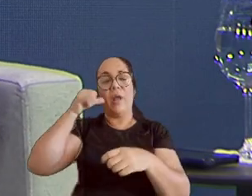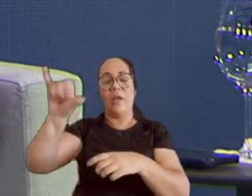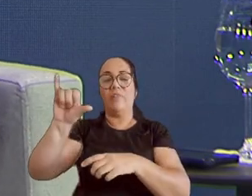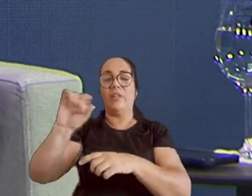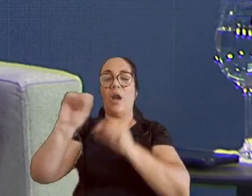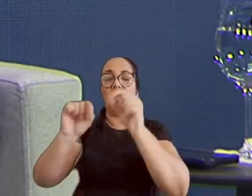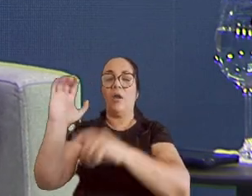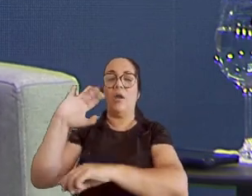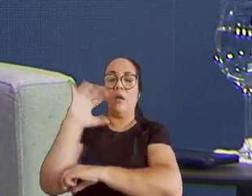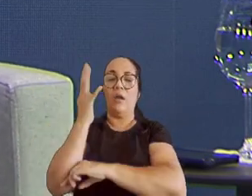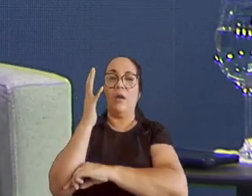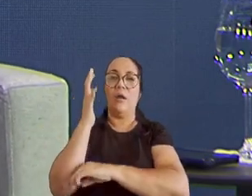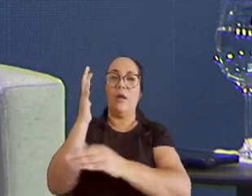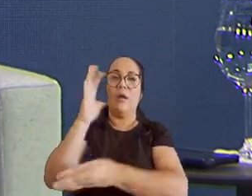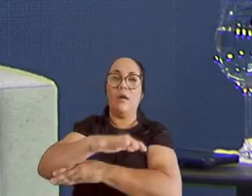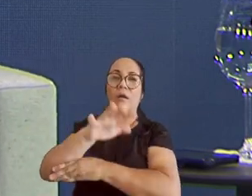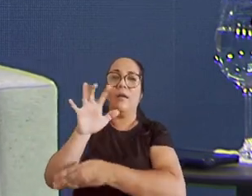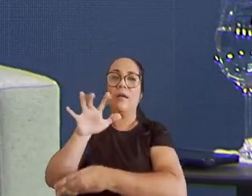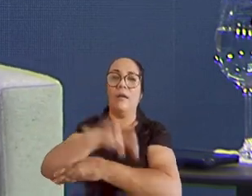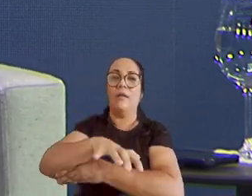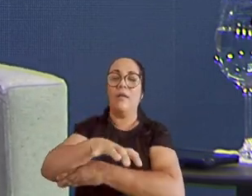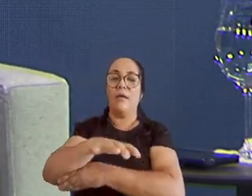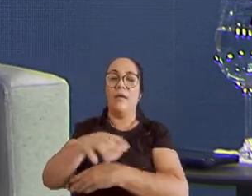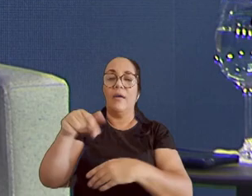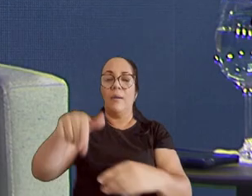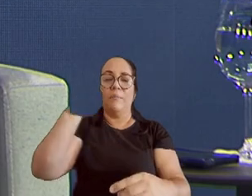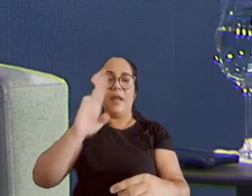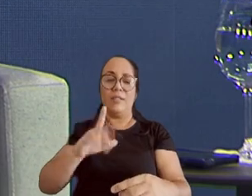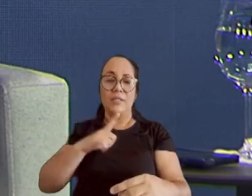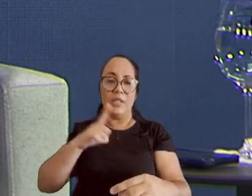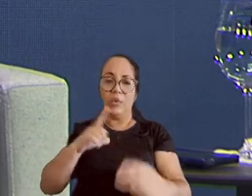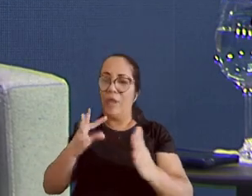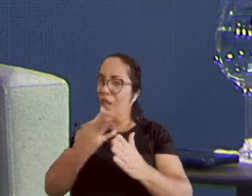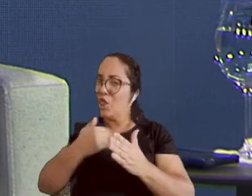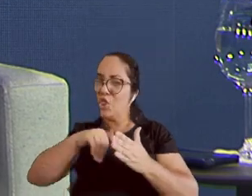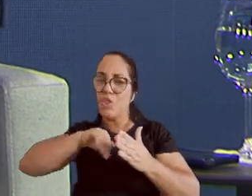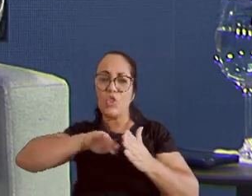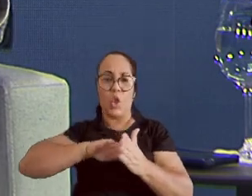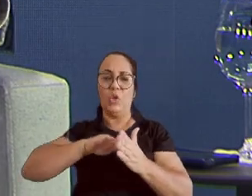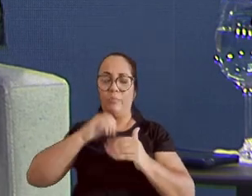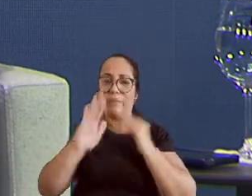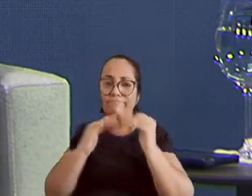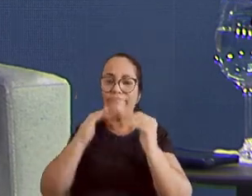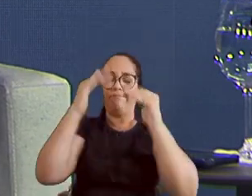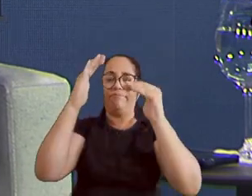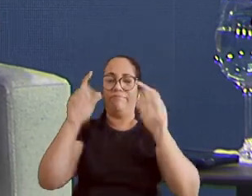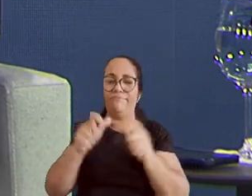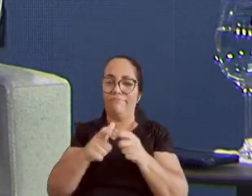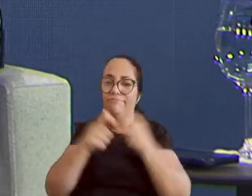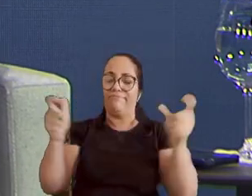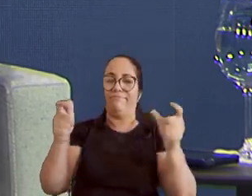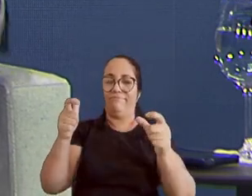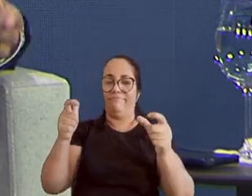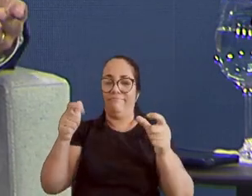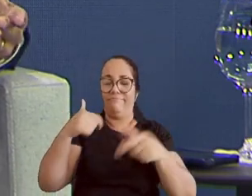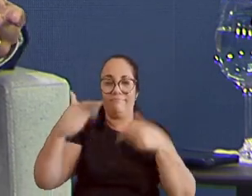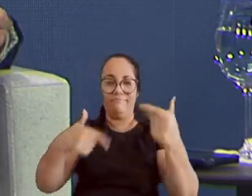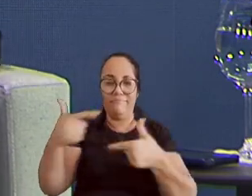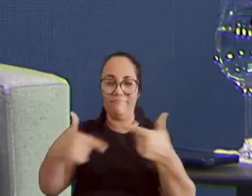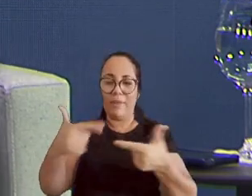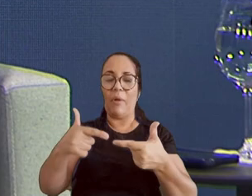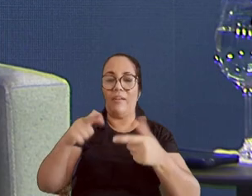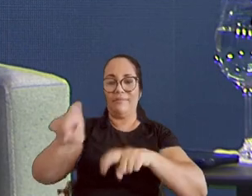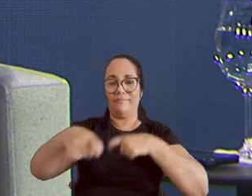tá com a faca e o queijo na mão para depois Tecnologias para aumentar eficiência e ele também tem área